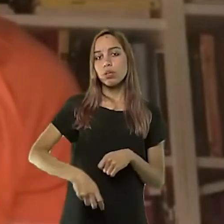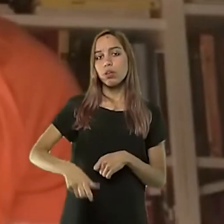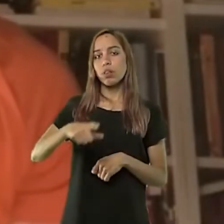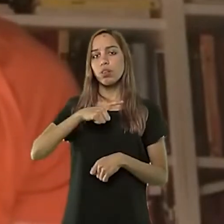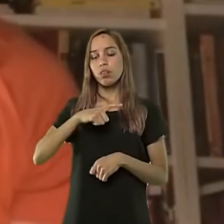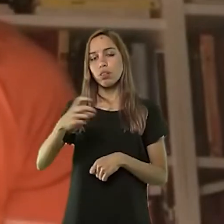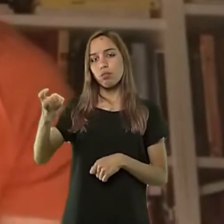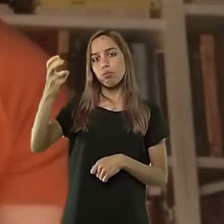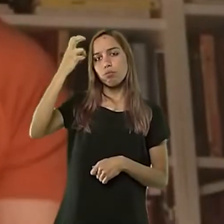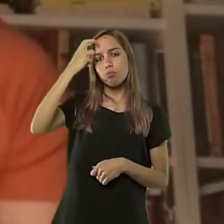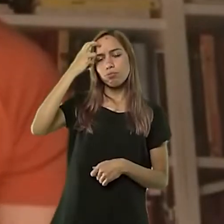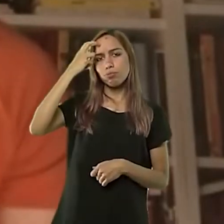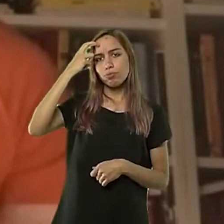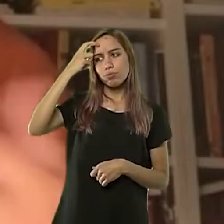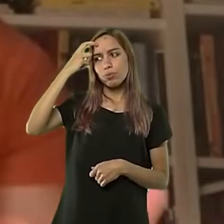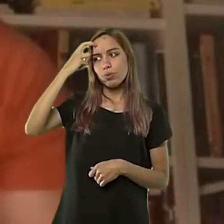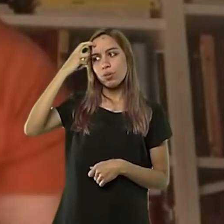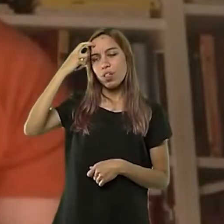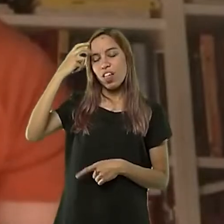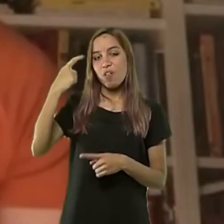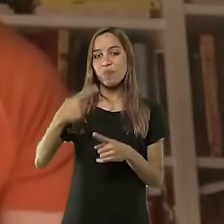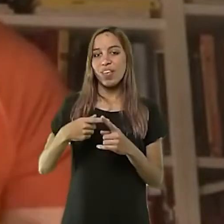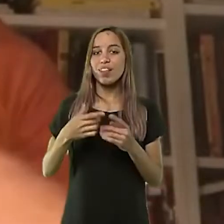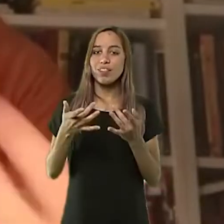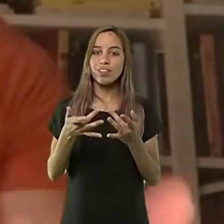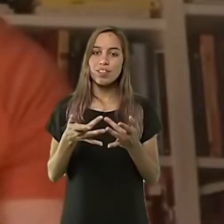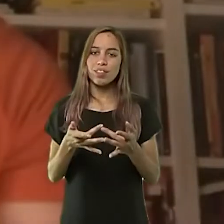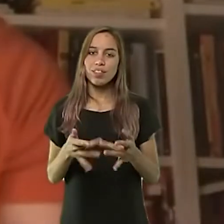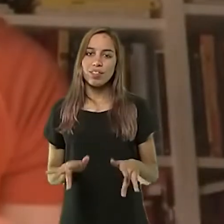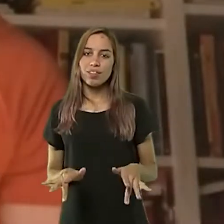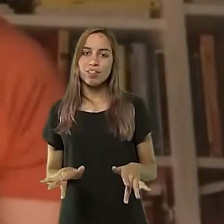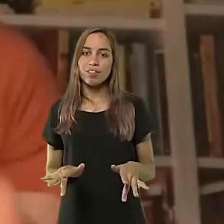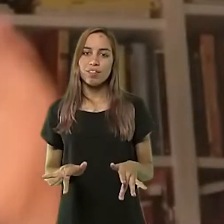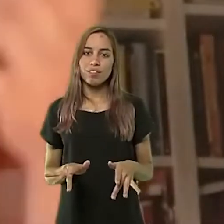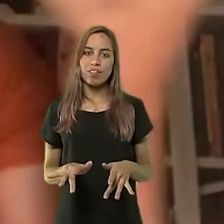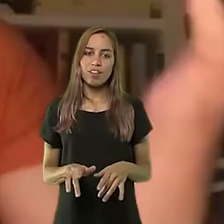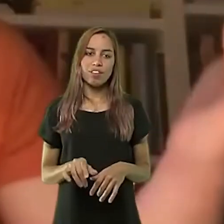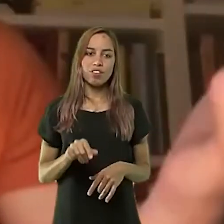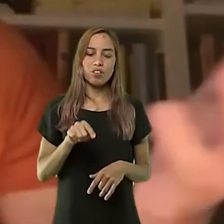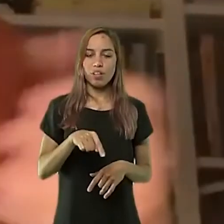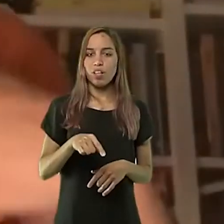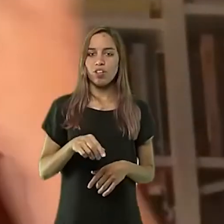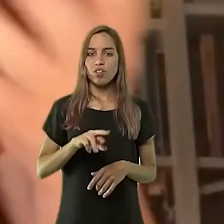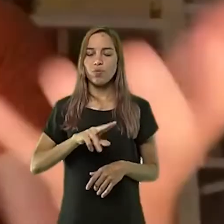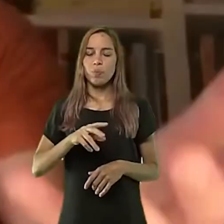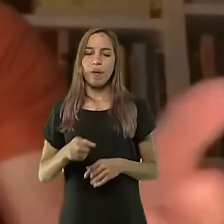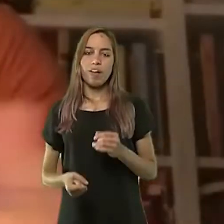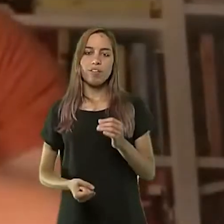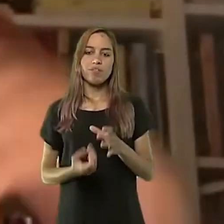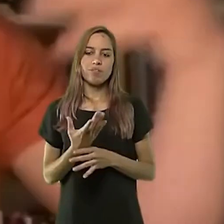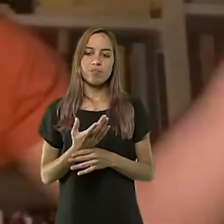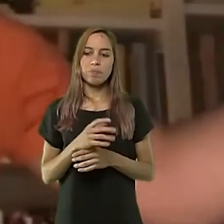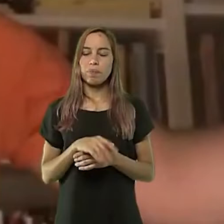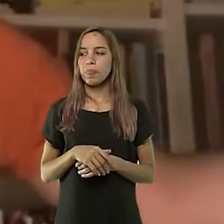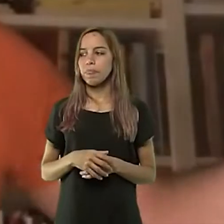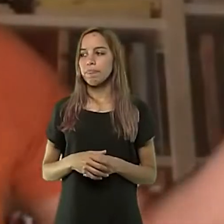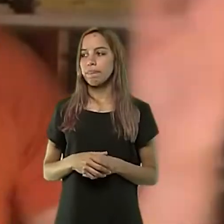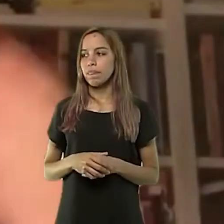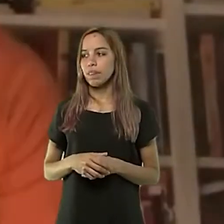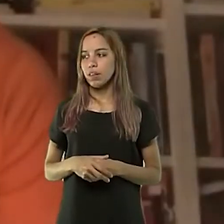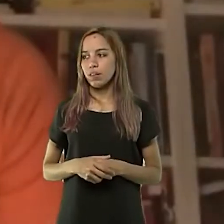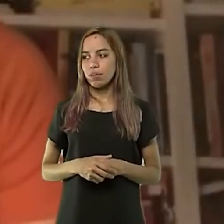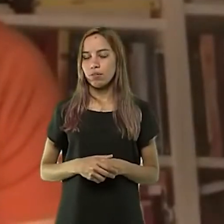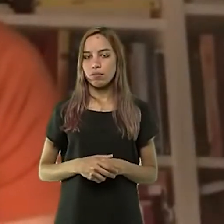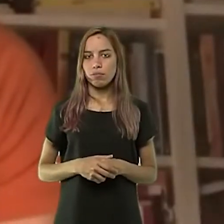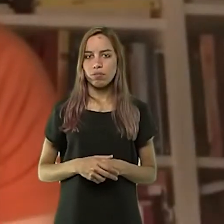estragamos aquilo que é natural e que não é artifício, que não foi criado. E acontece em Portugal e há de